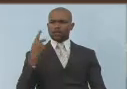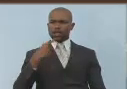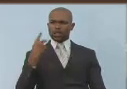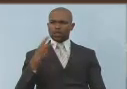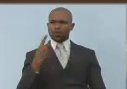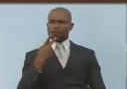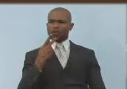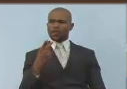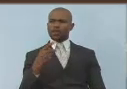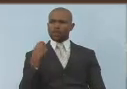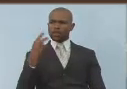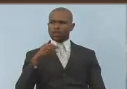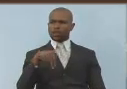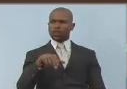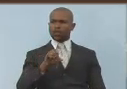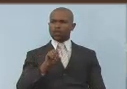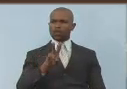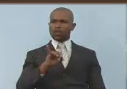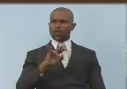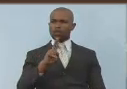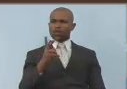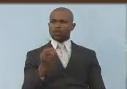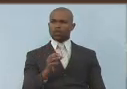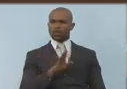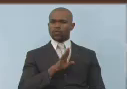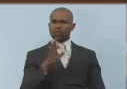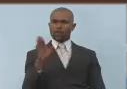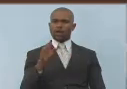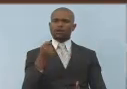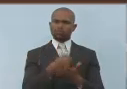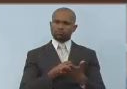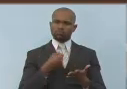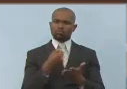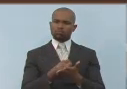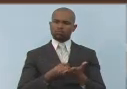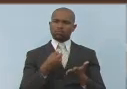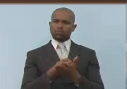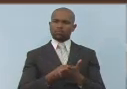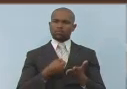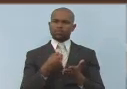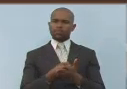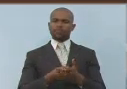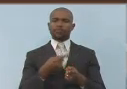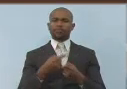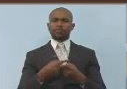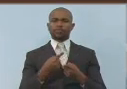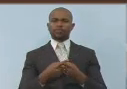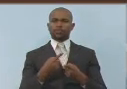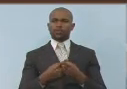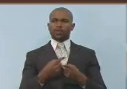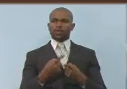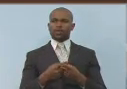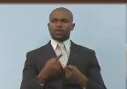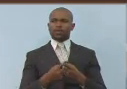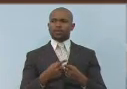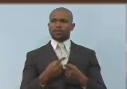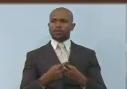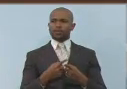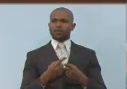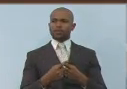falei que vereador Novinho Brasil. Vai para cima, vereador. Porque a gente deve pensar...